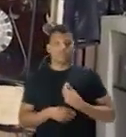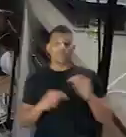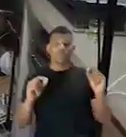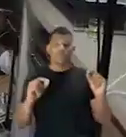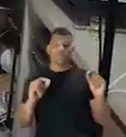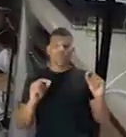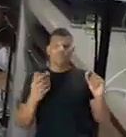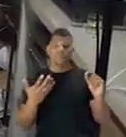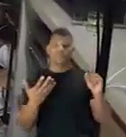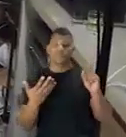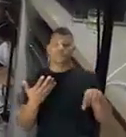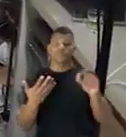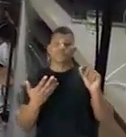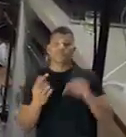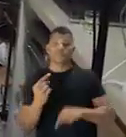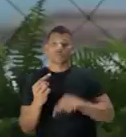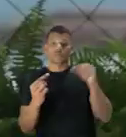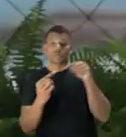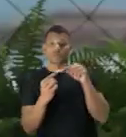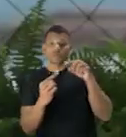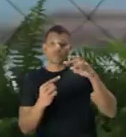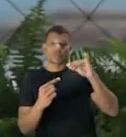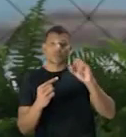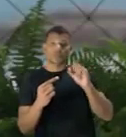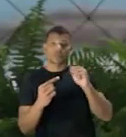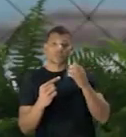vida é mesmo uma missão.